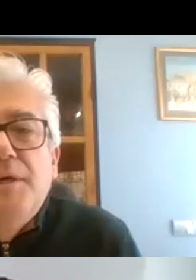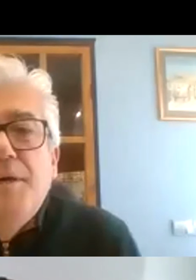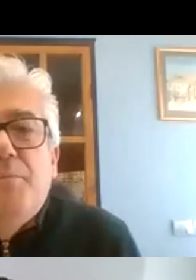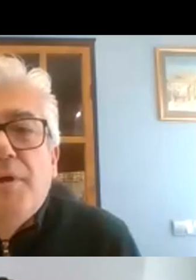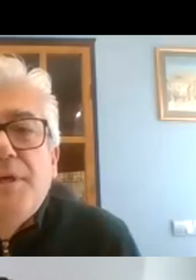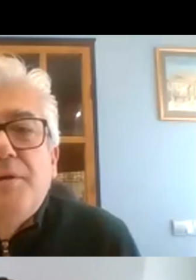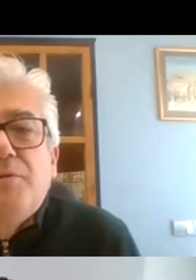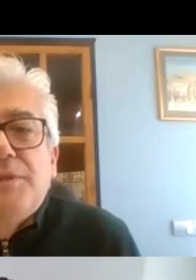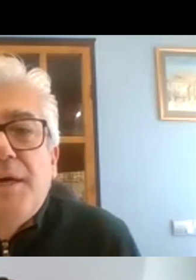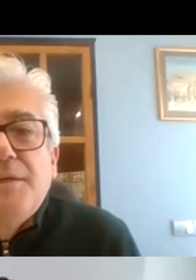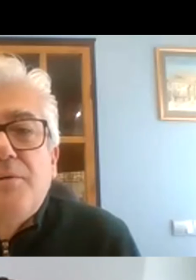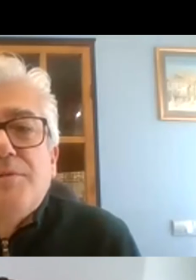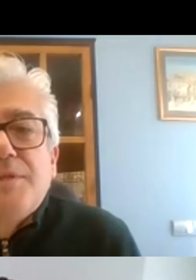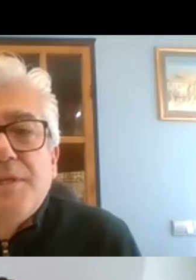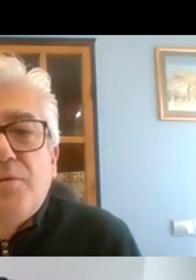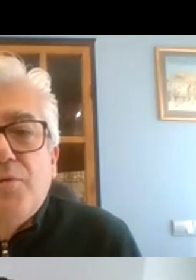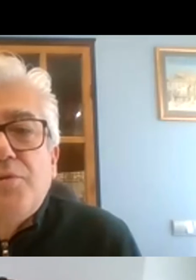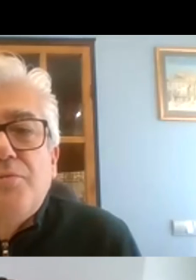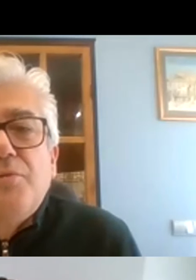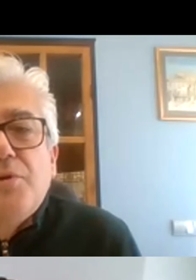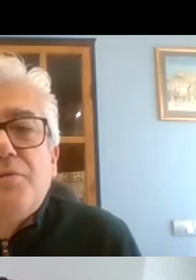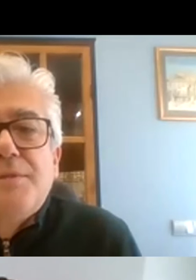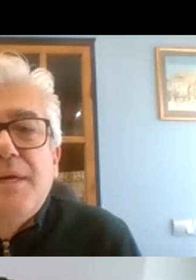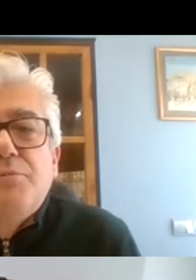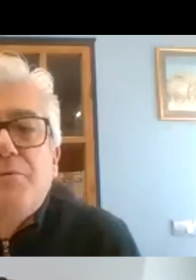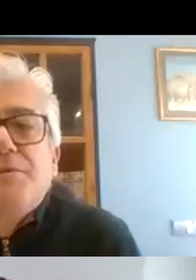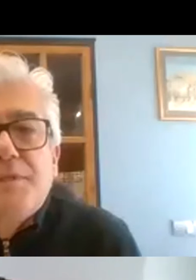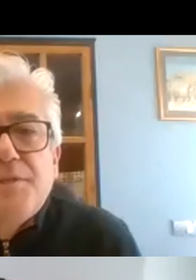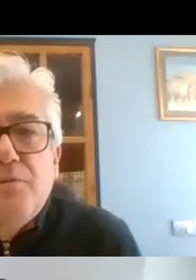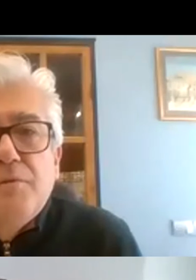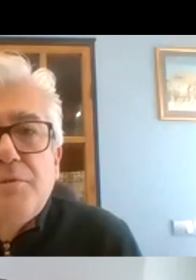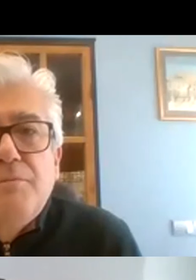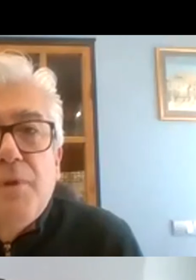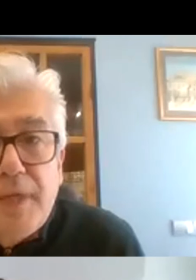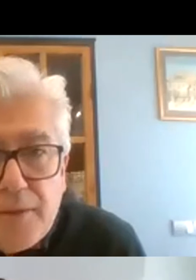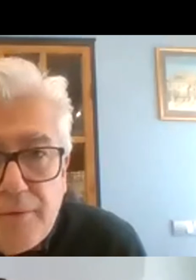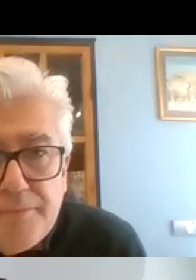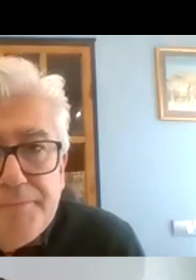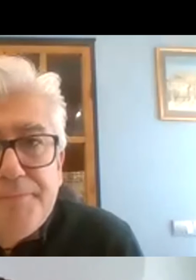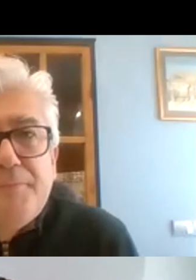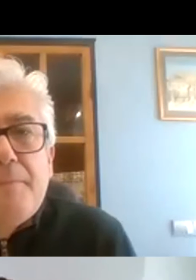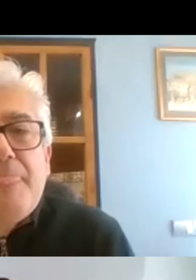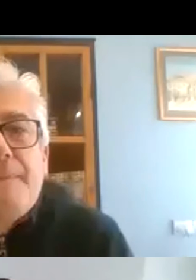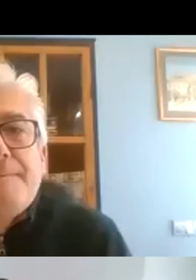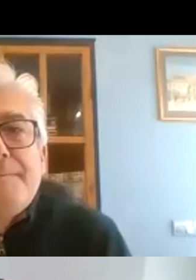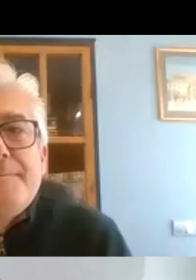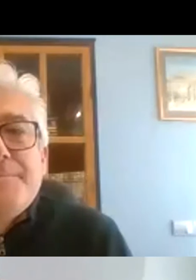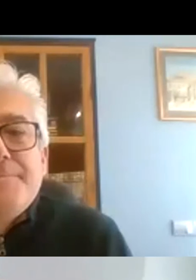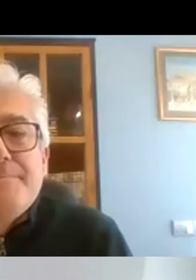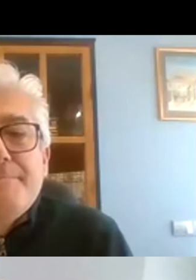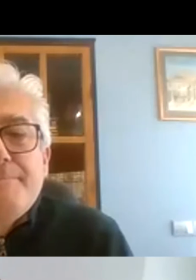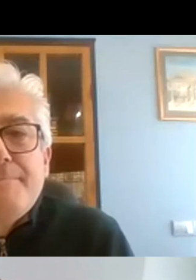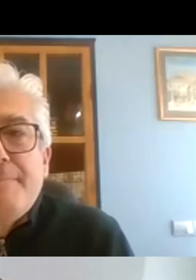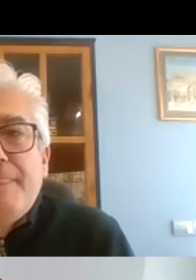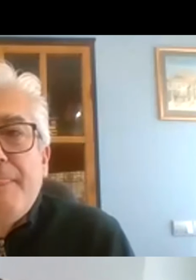Constitucional, podem contar com certeza connosco, nós contamos com certeza convosco. Muito obrigado. Muito